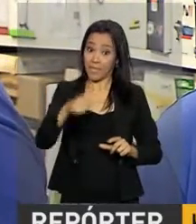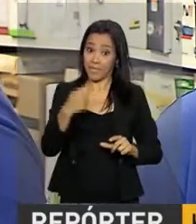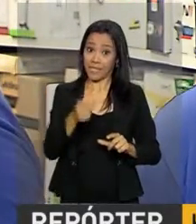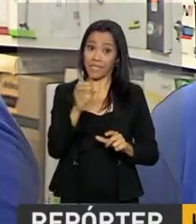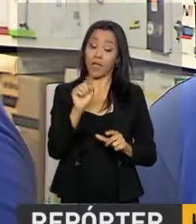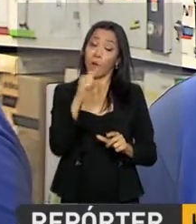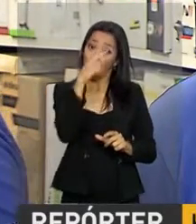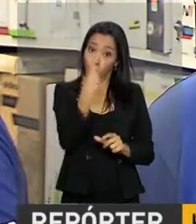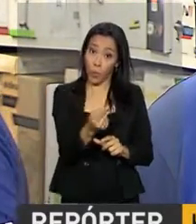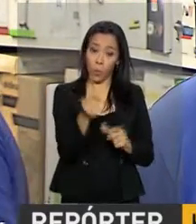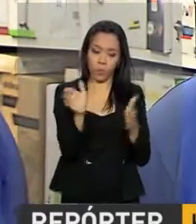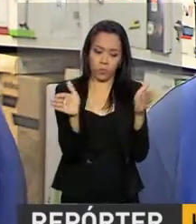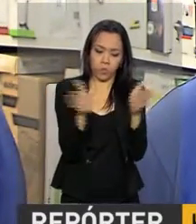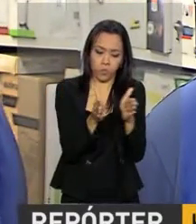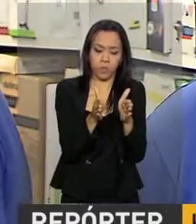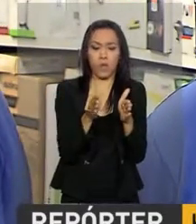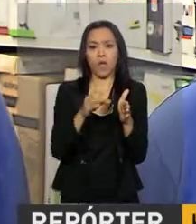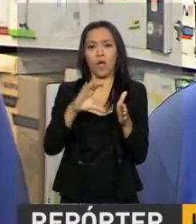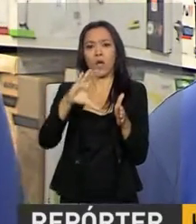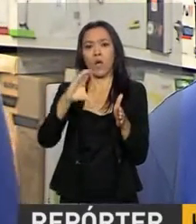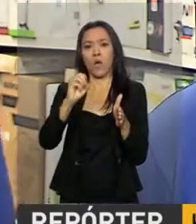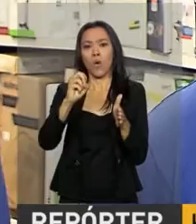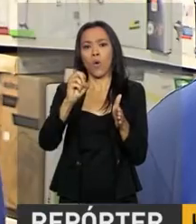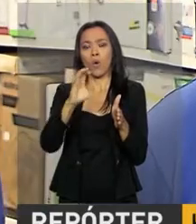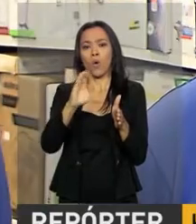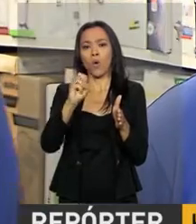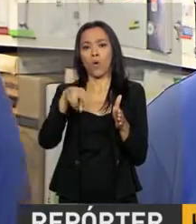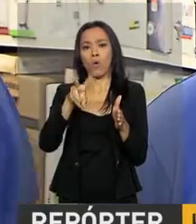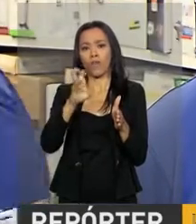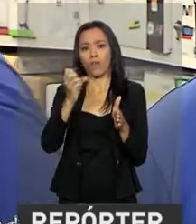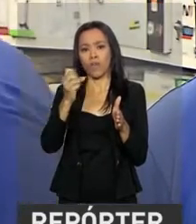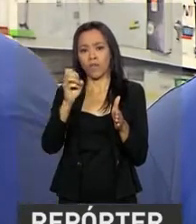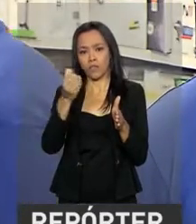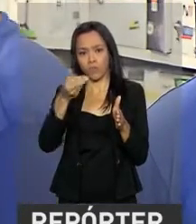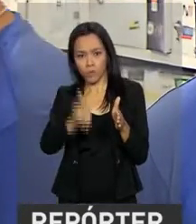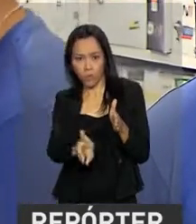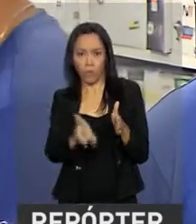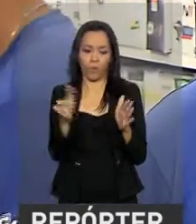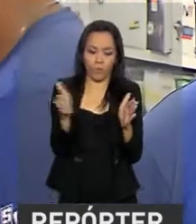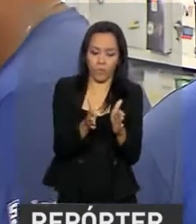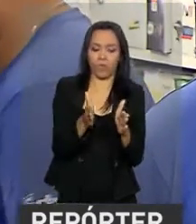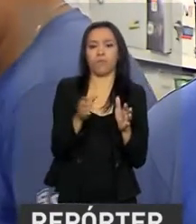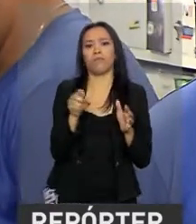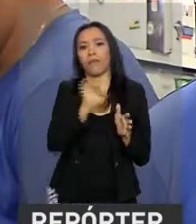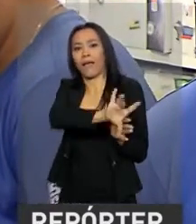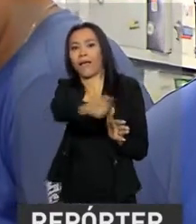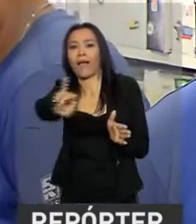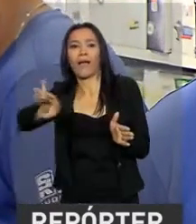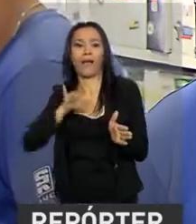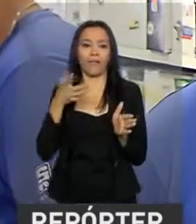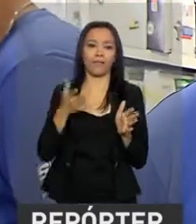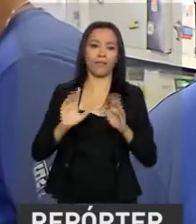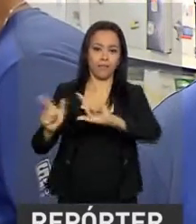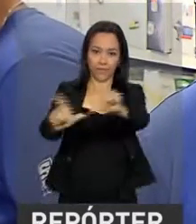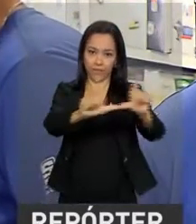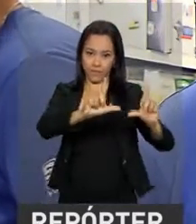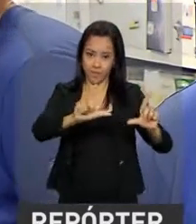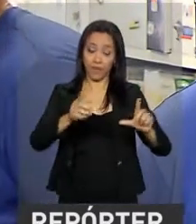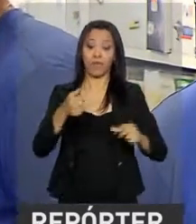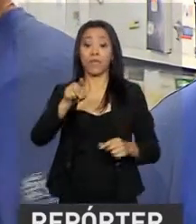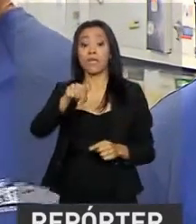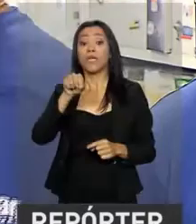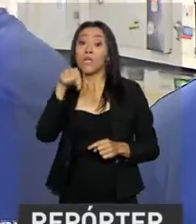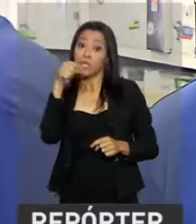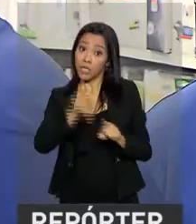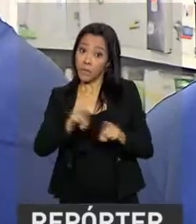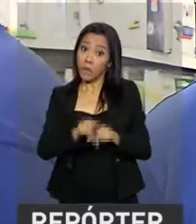TV, se ela não for digital, e um divisor. O divisor ele vai dividir para os conversores, sendo entrando uma